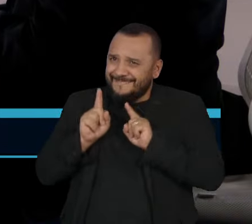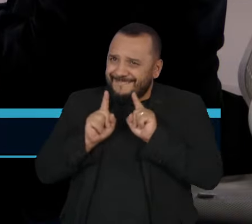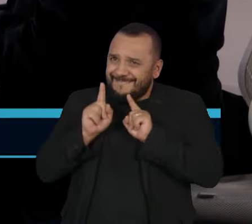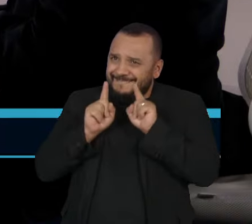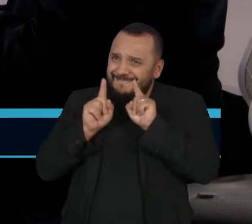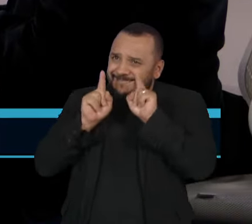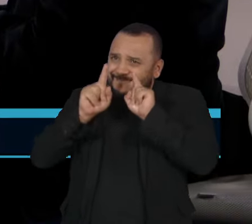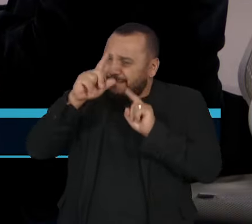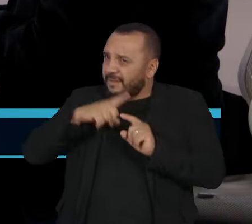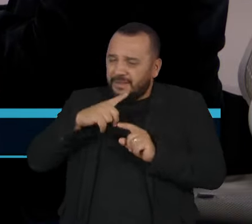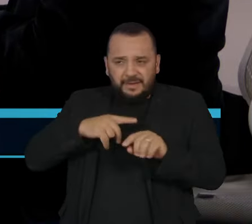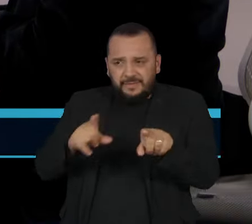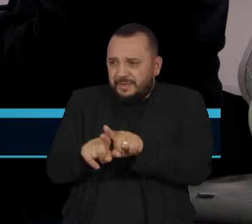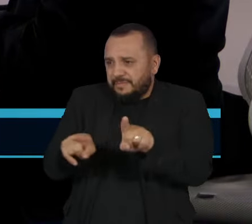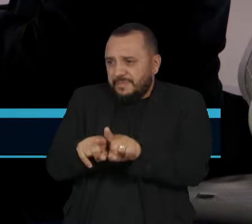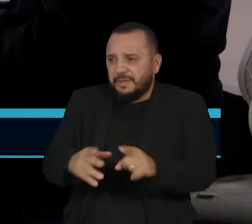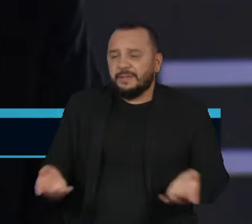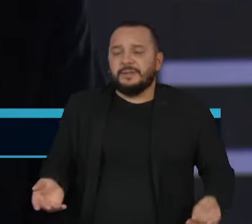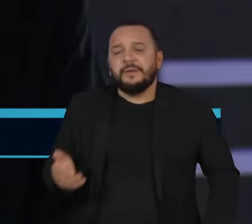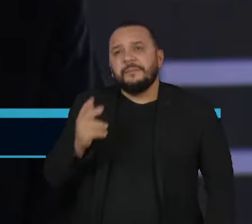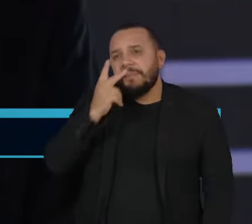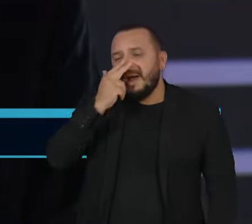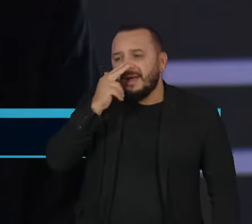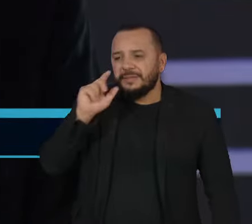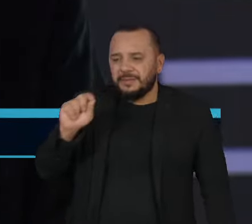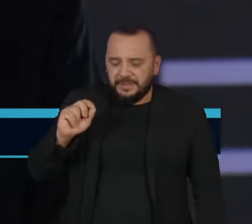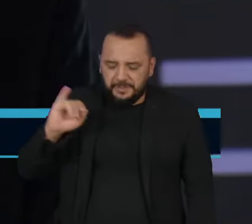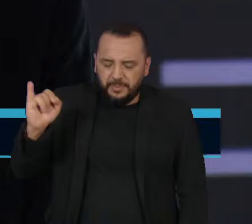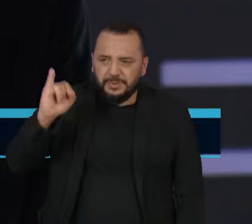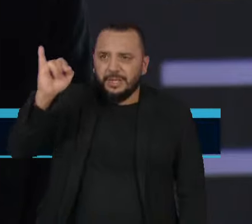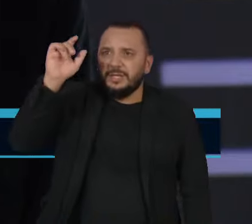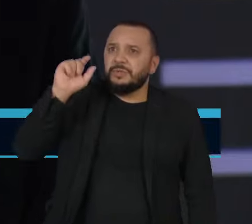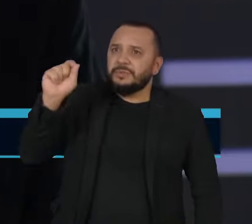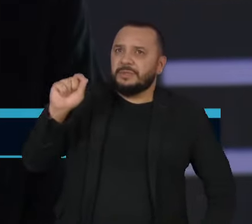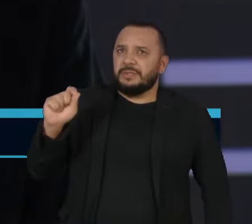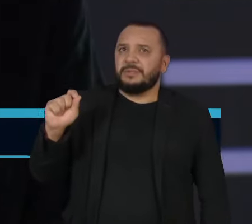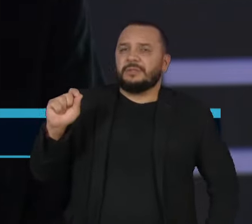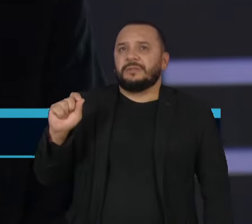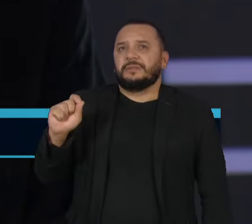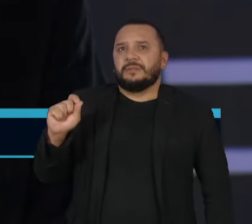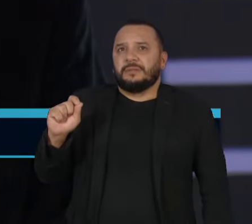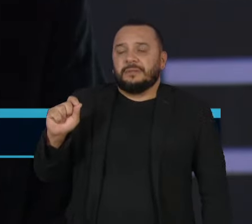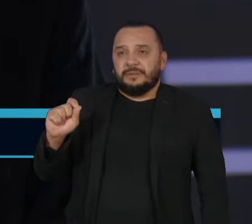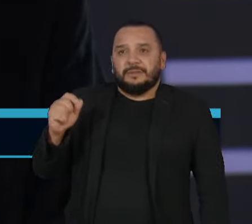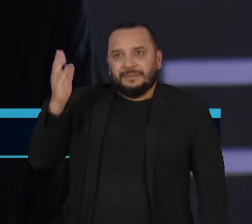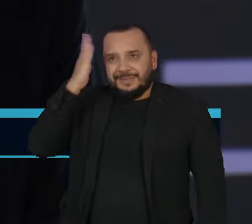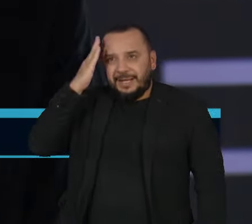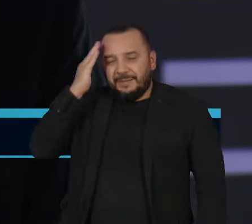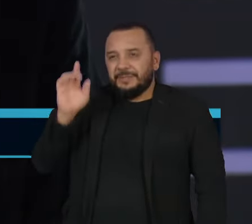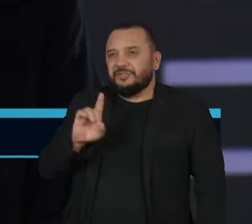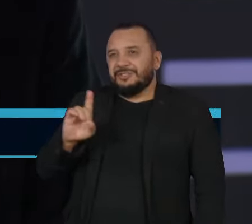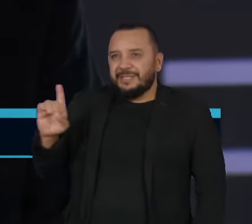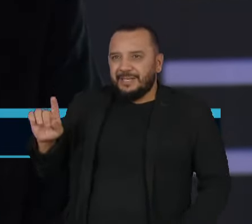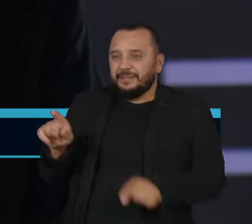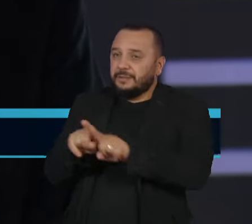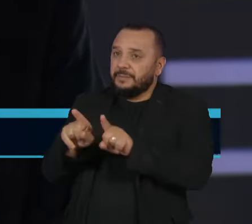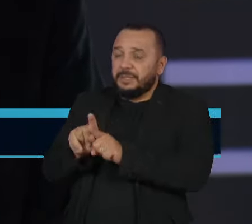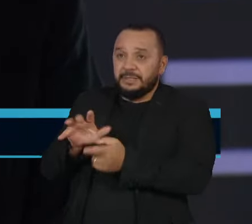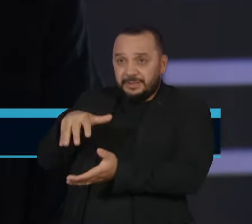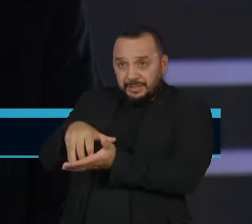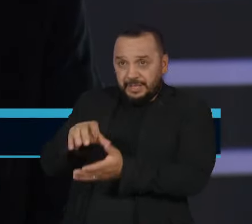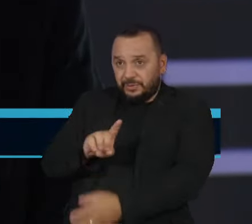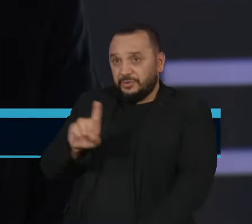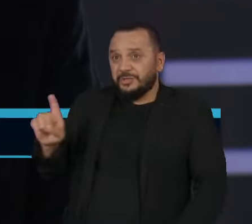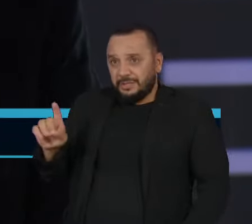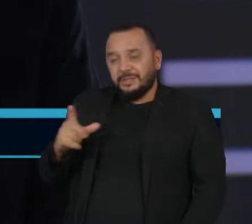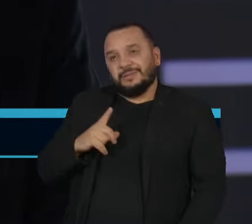parece importante nessa história é que a gente sabe que a direita e a centro-direita ela